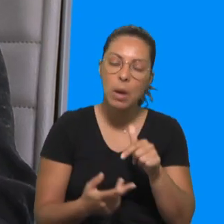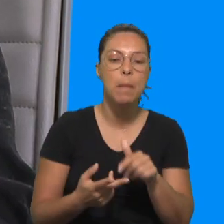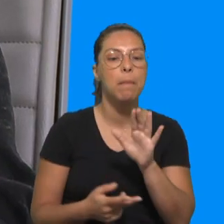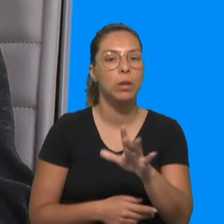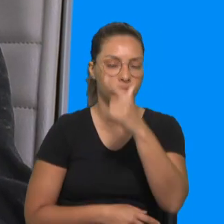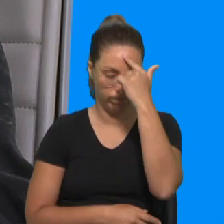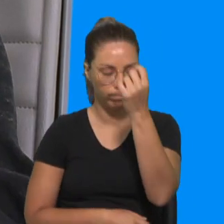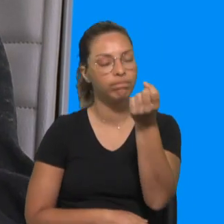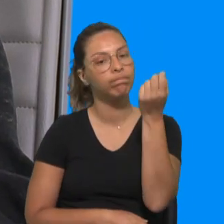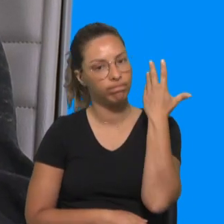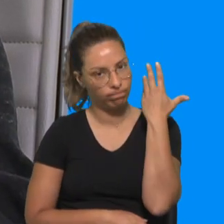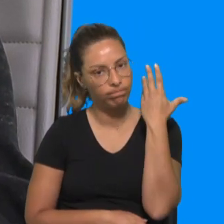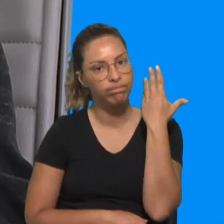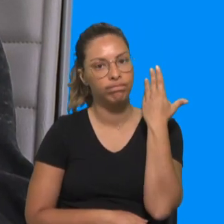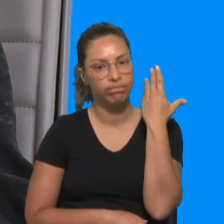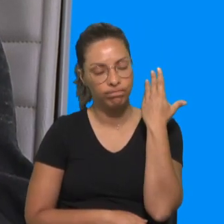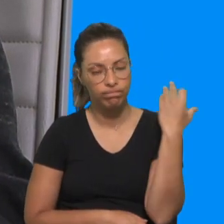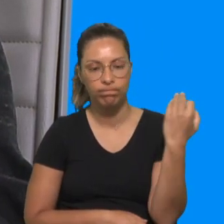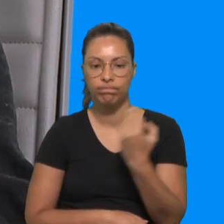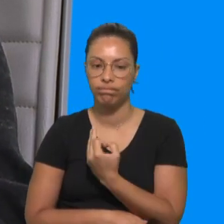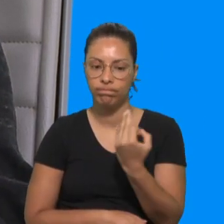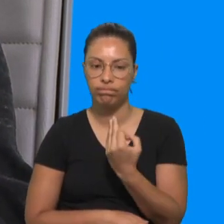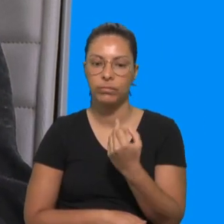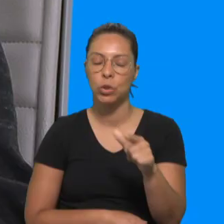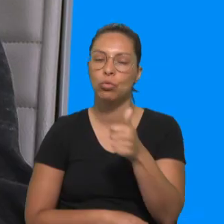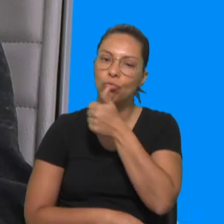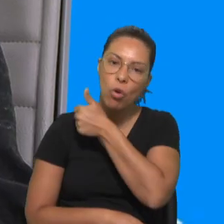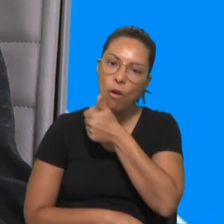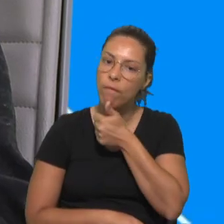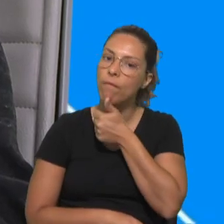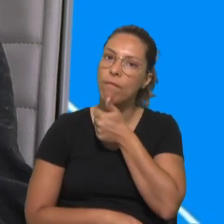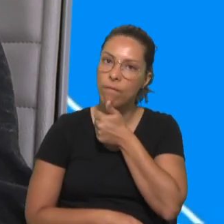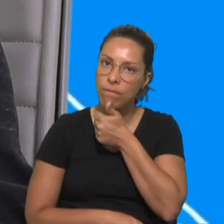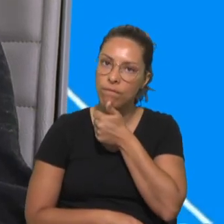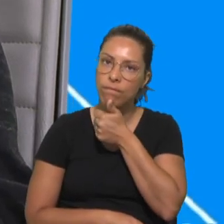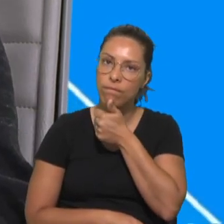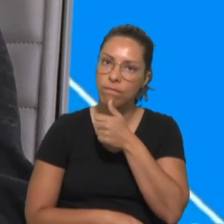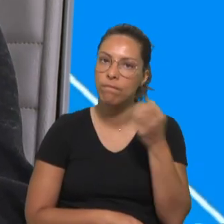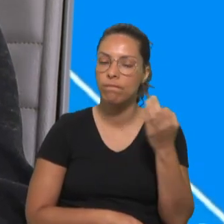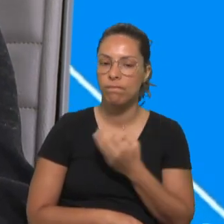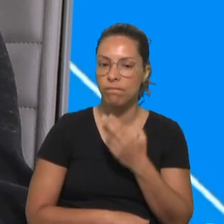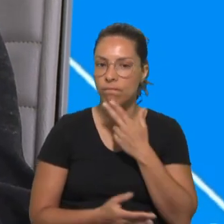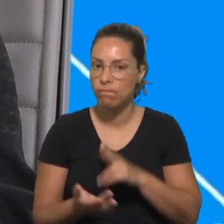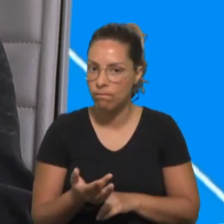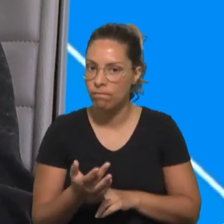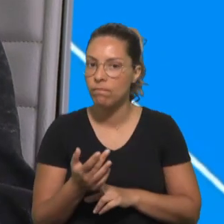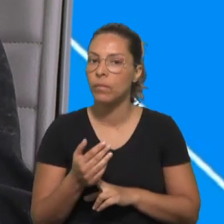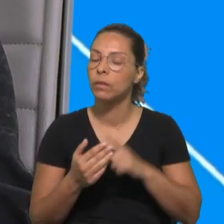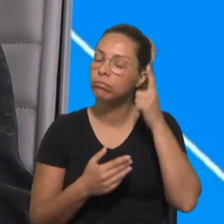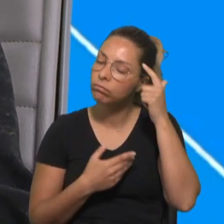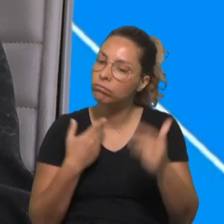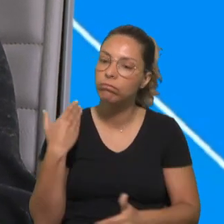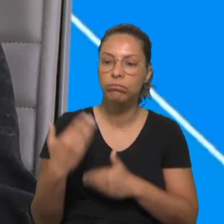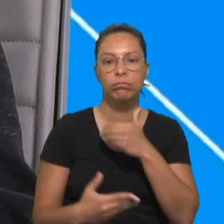consciência de que o sofrimento e a perseguição fazem parte também